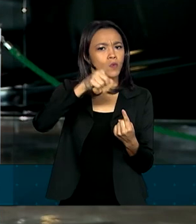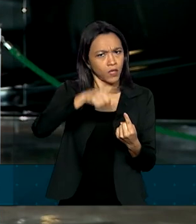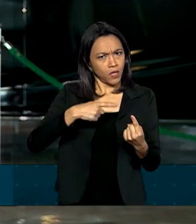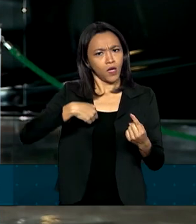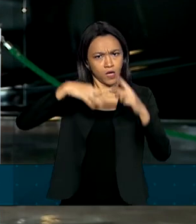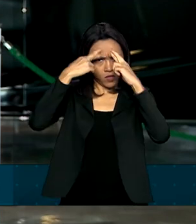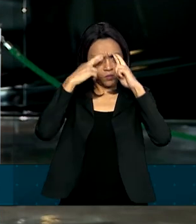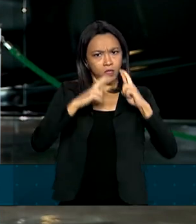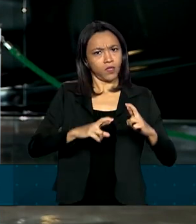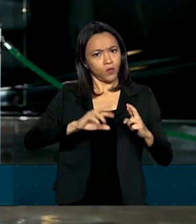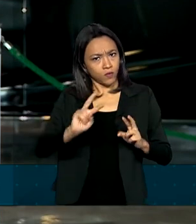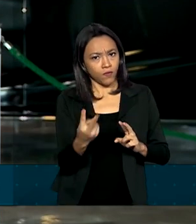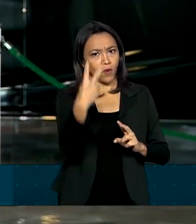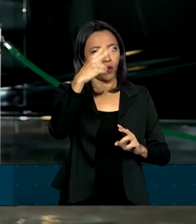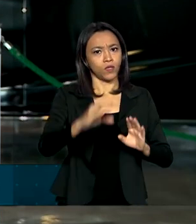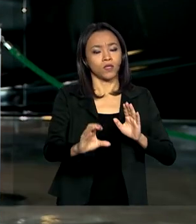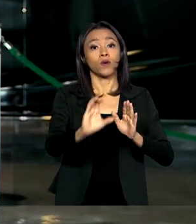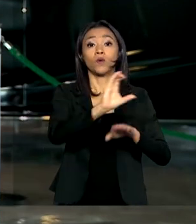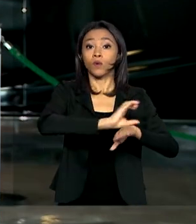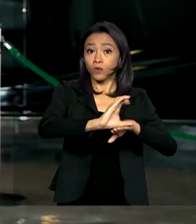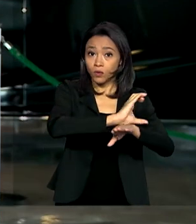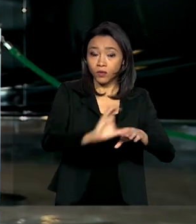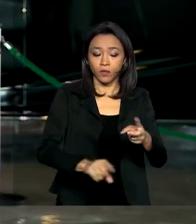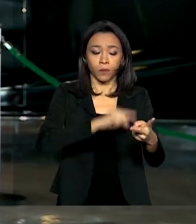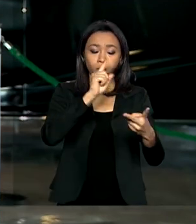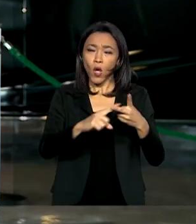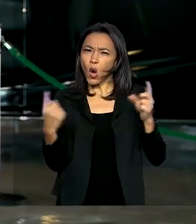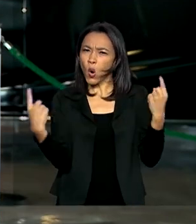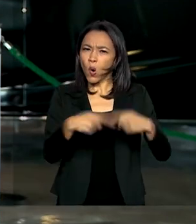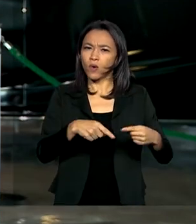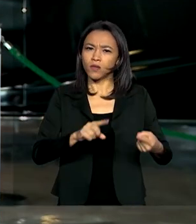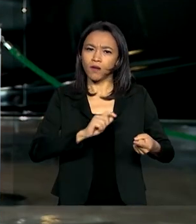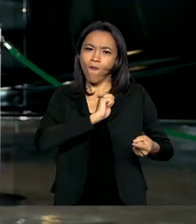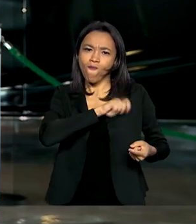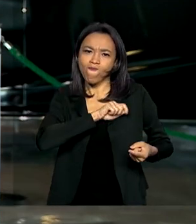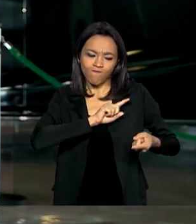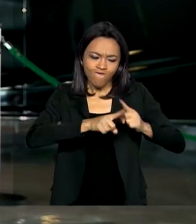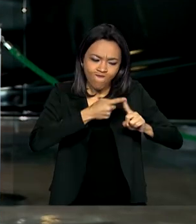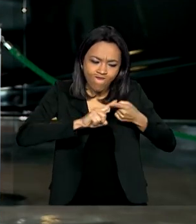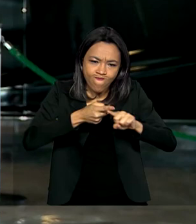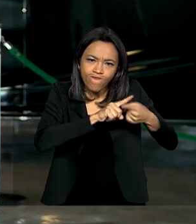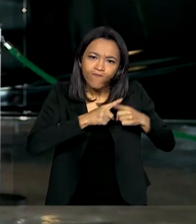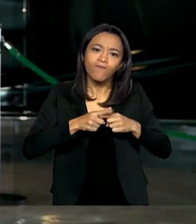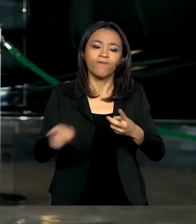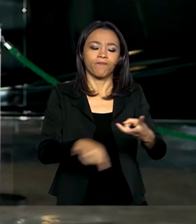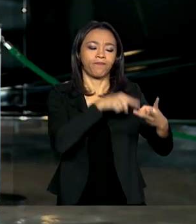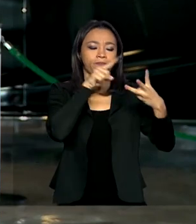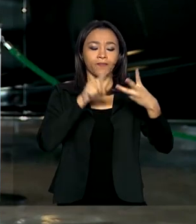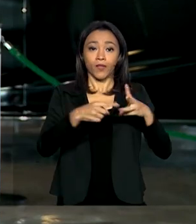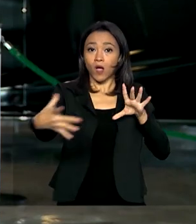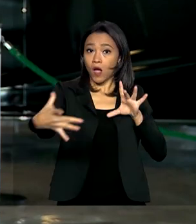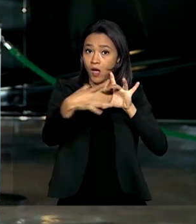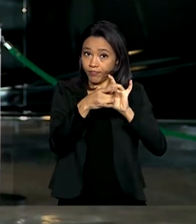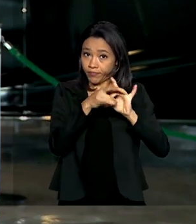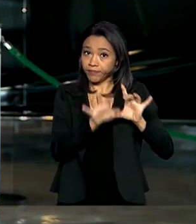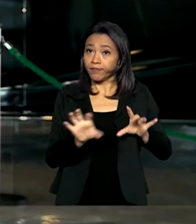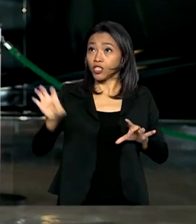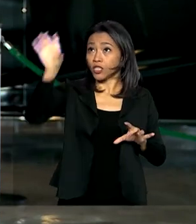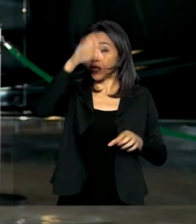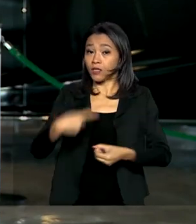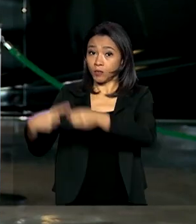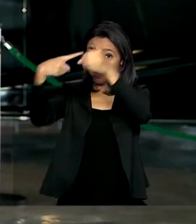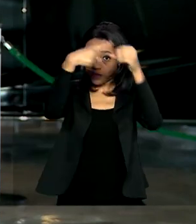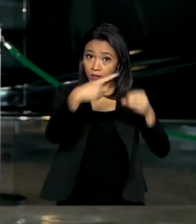Direito e seus valores, o combate irrestrito à criminalidade, a atuação integrada com estados e municípios